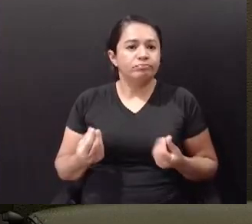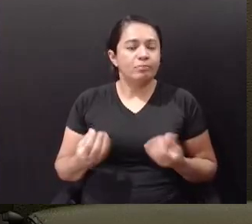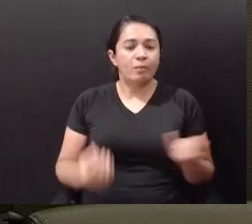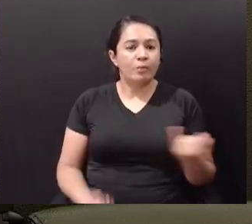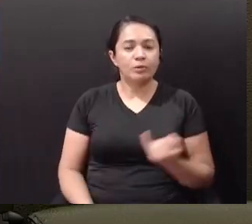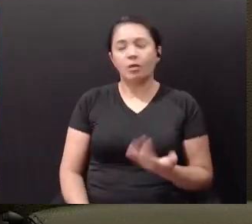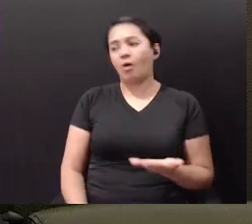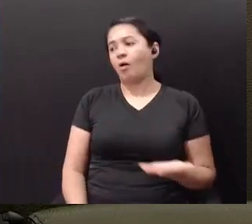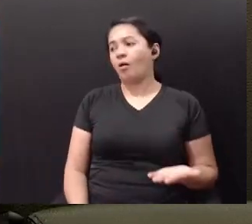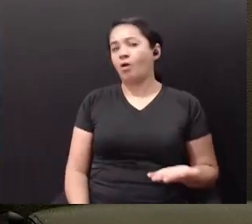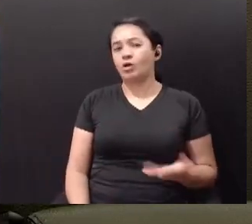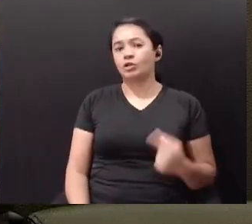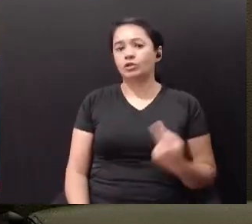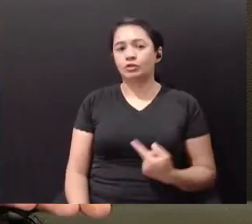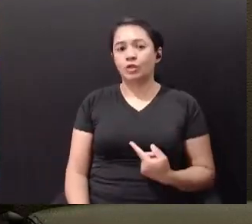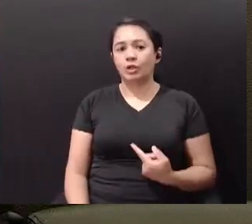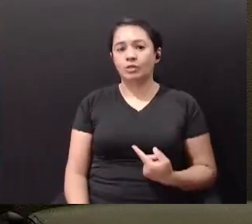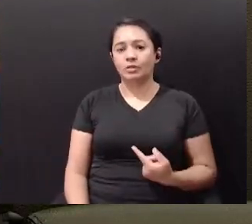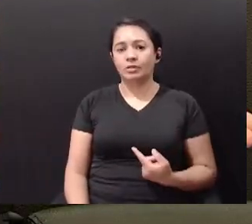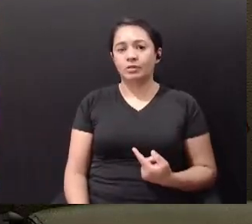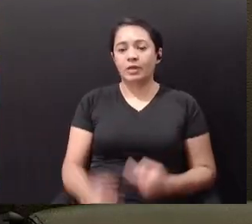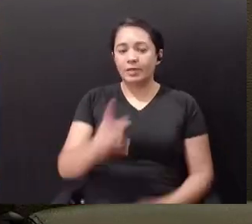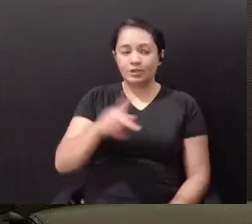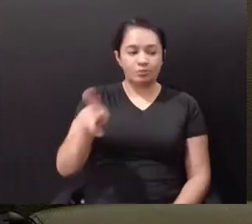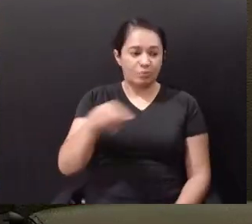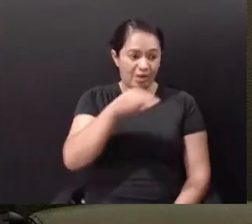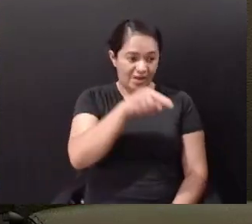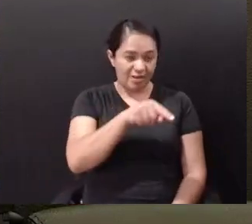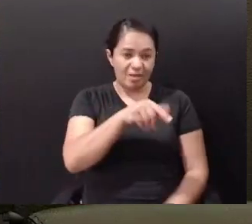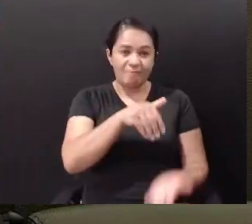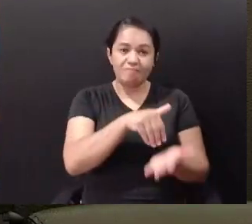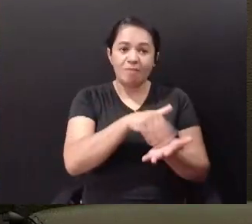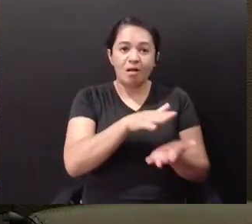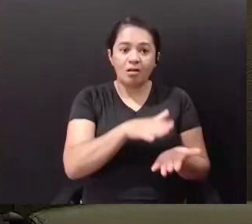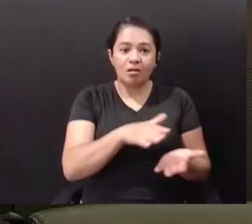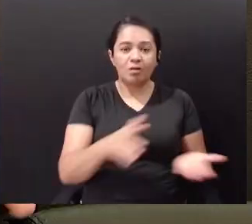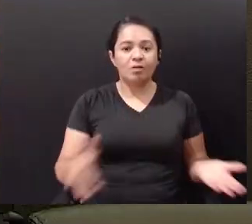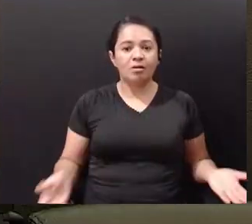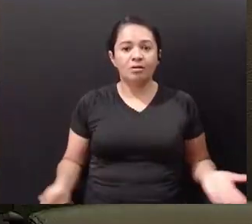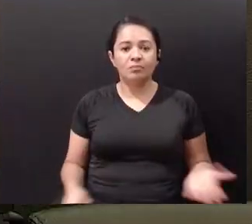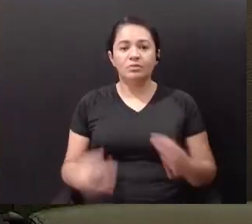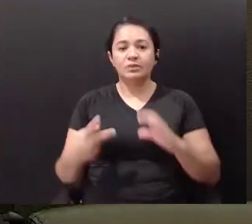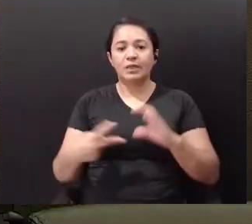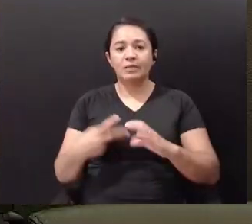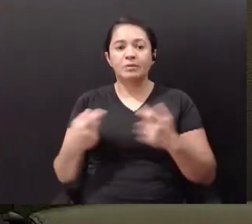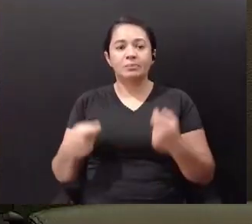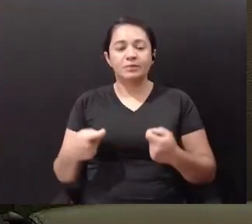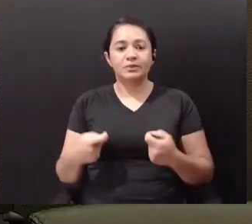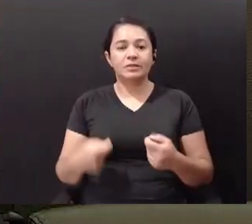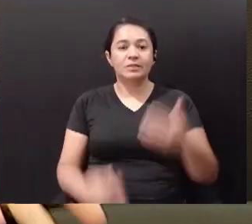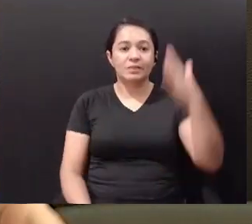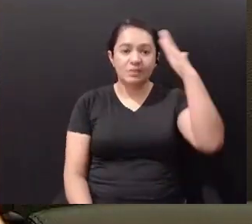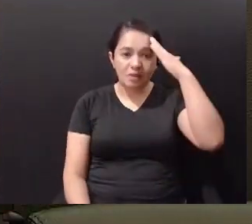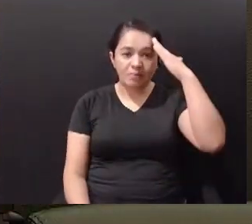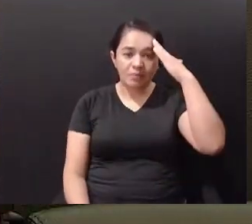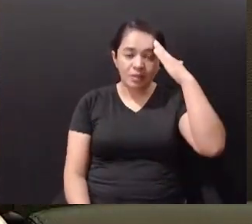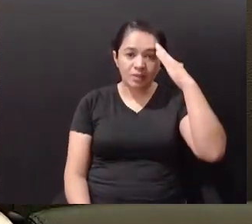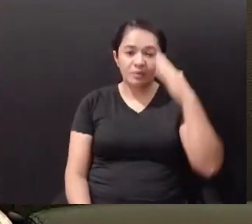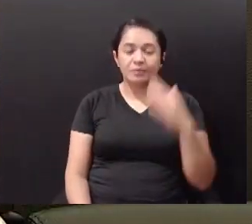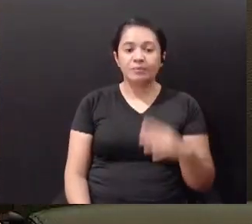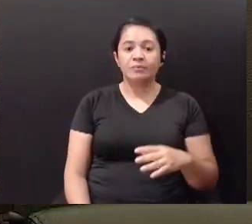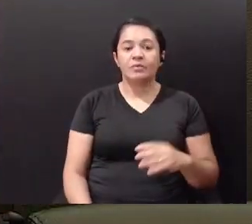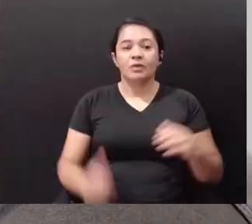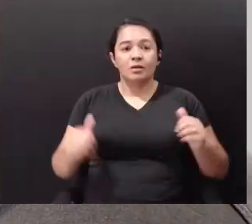não vamos ter este professor aqui, né? E a Câmara precisa ter ciência disso e eventualmente tomar providências